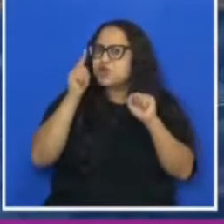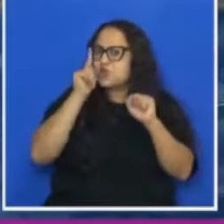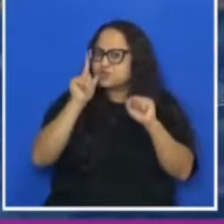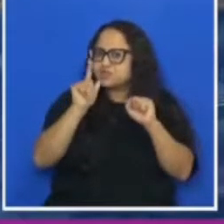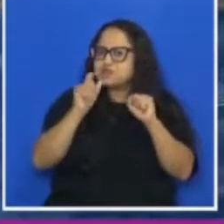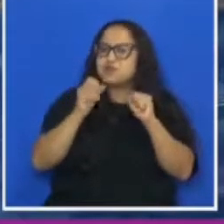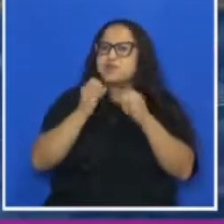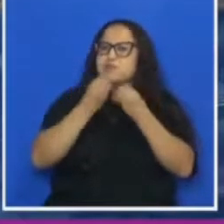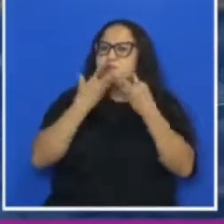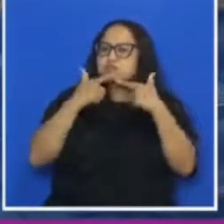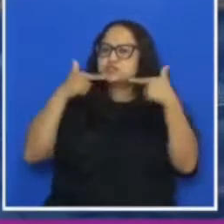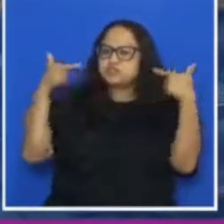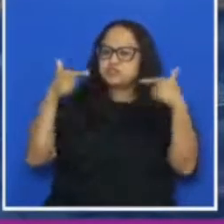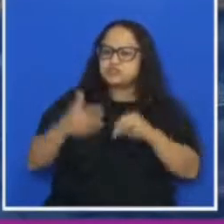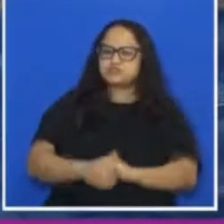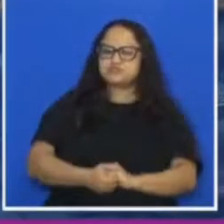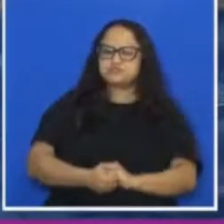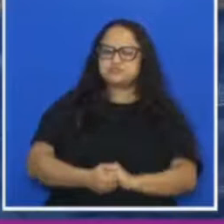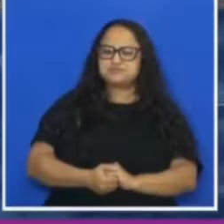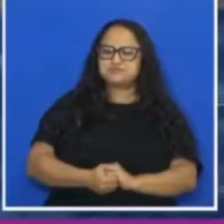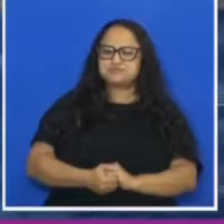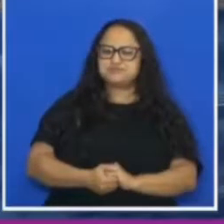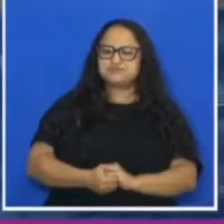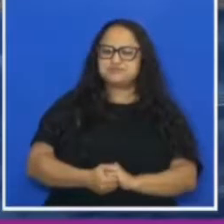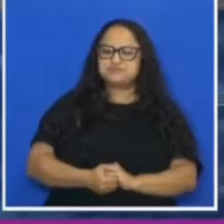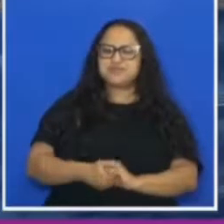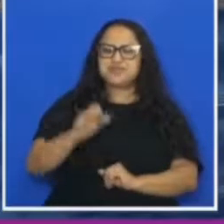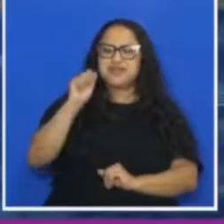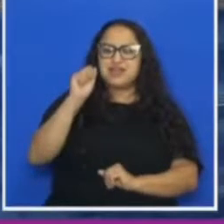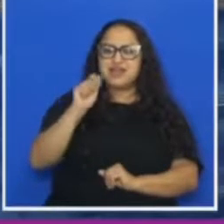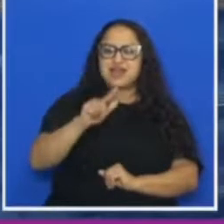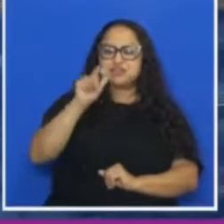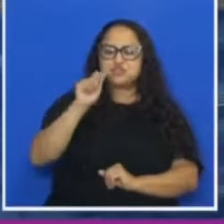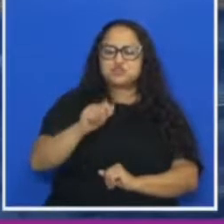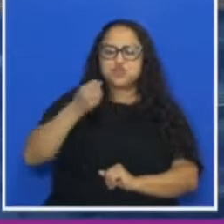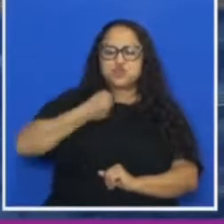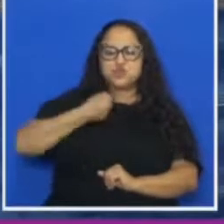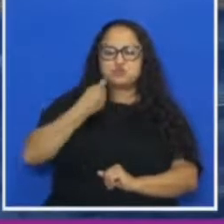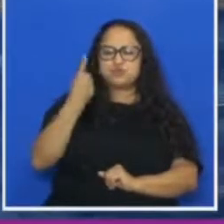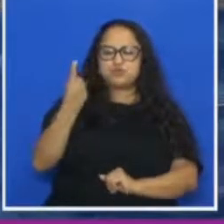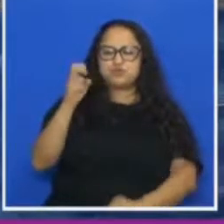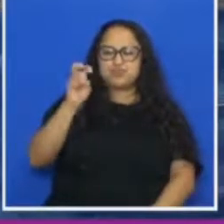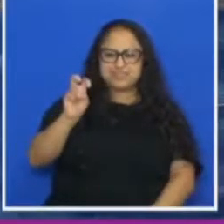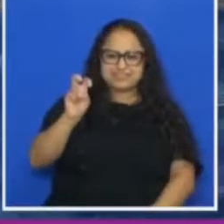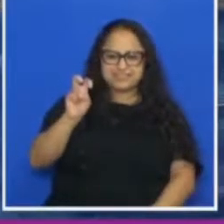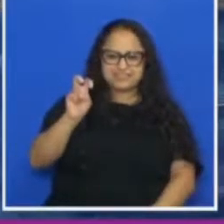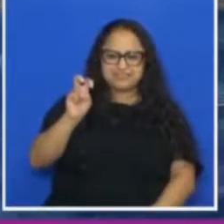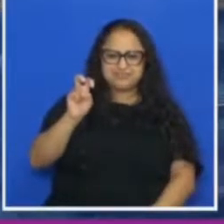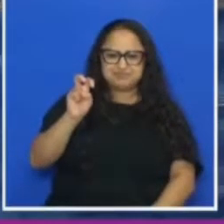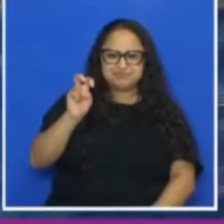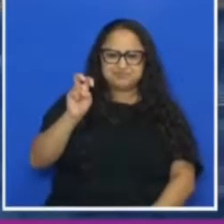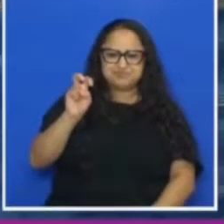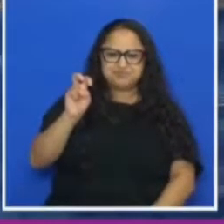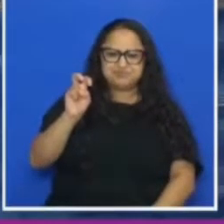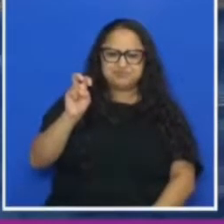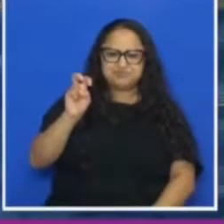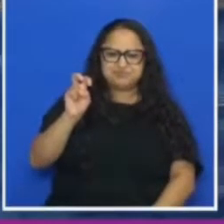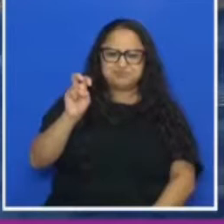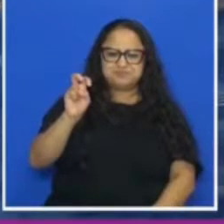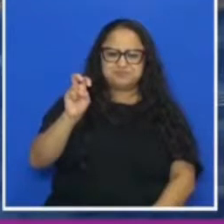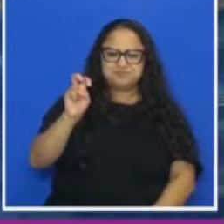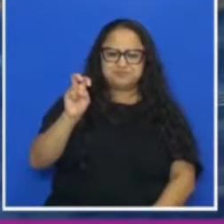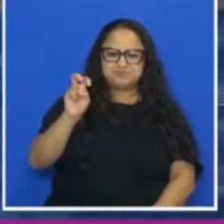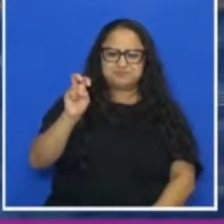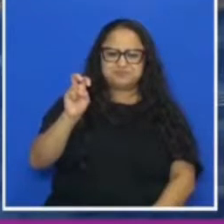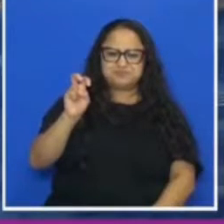Boa sorte. Bola azul número 15. Azul 15.